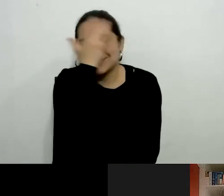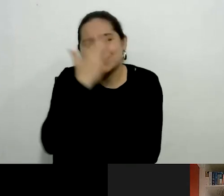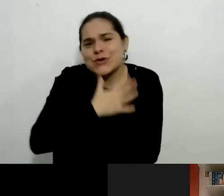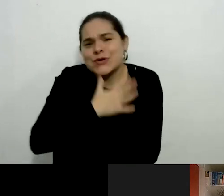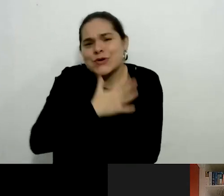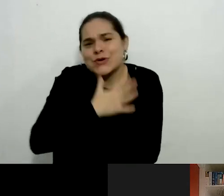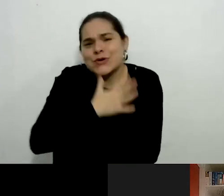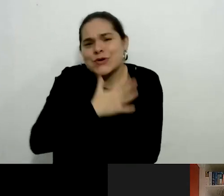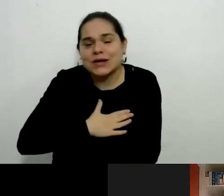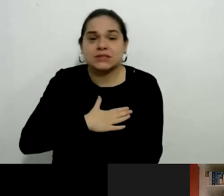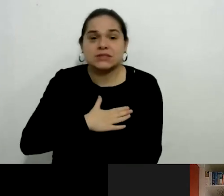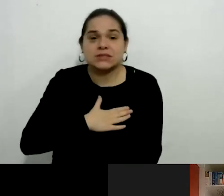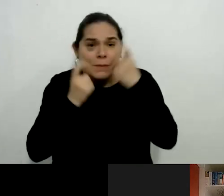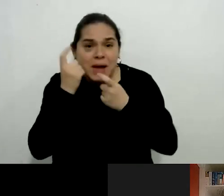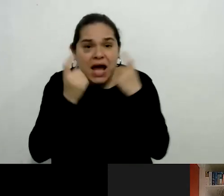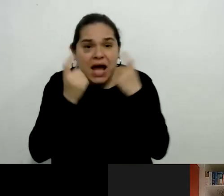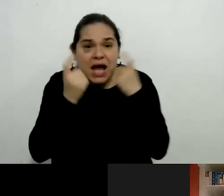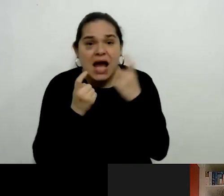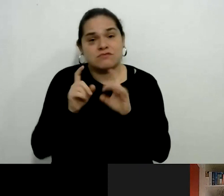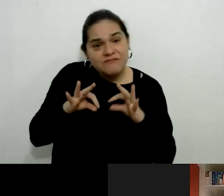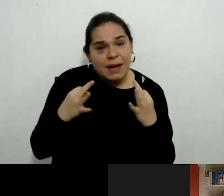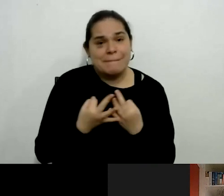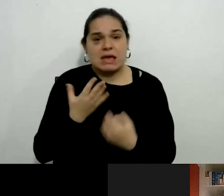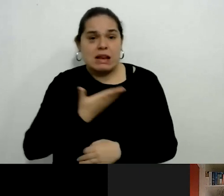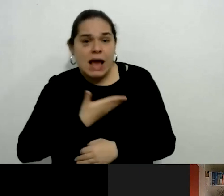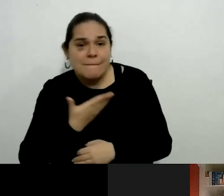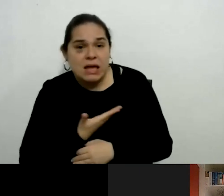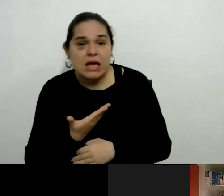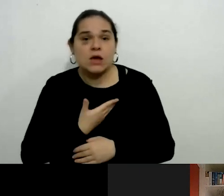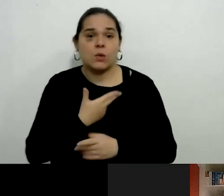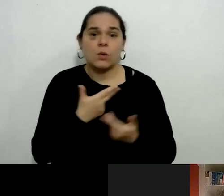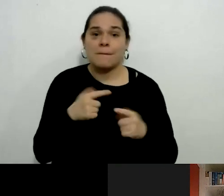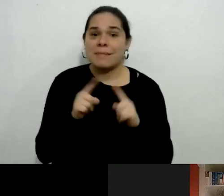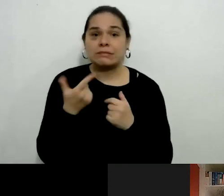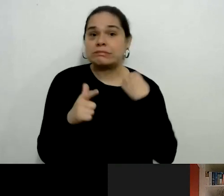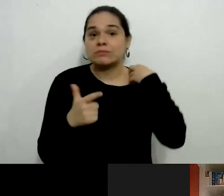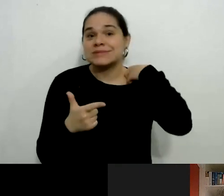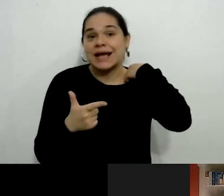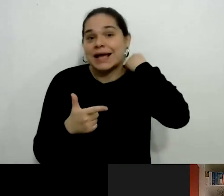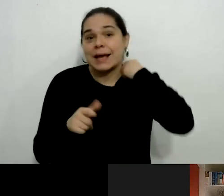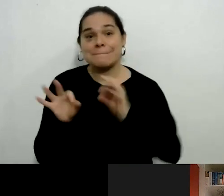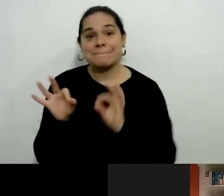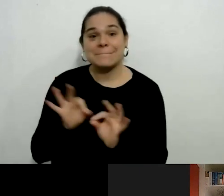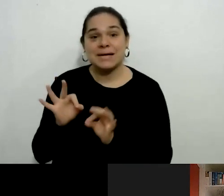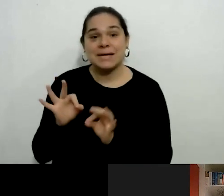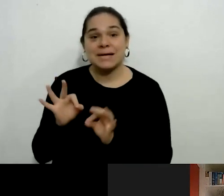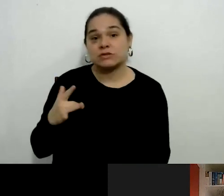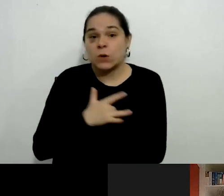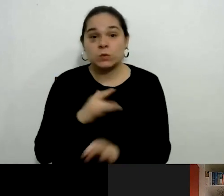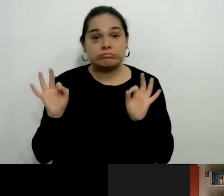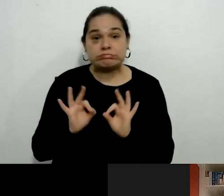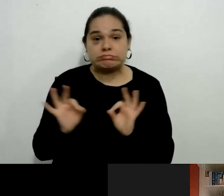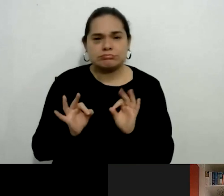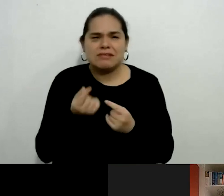preocupação porque elas estão lá sem assistência alguma e a gente vai poder estar estendendo a eles por um preço